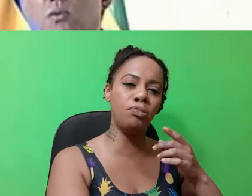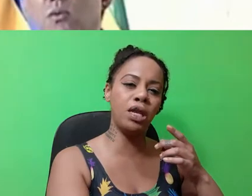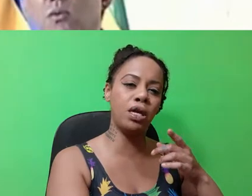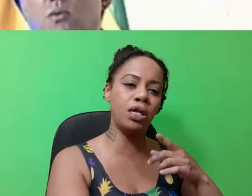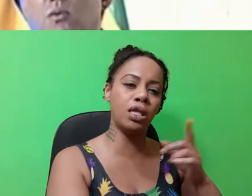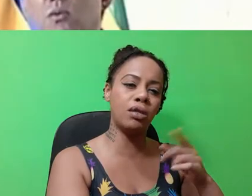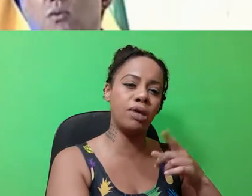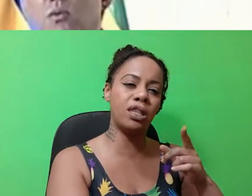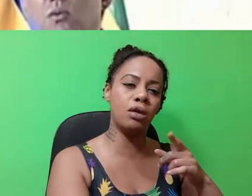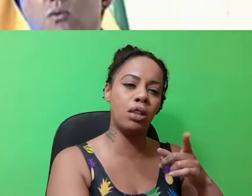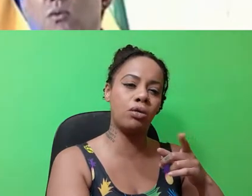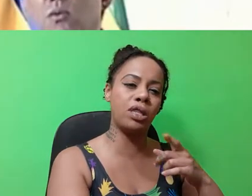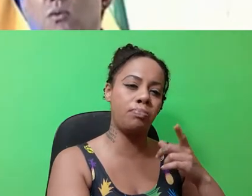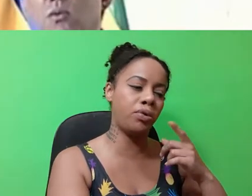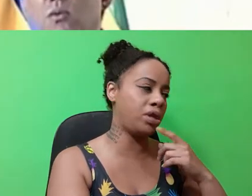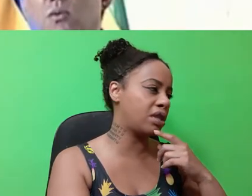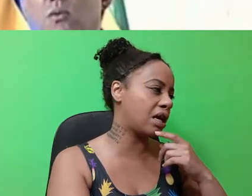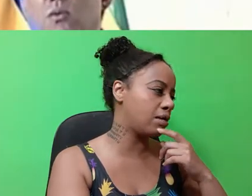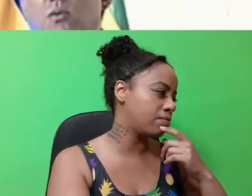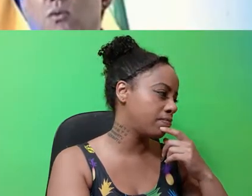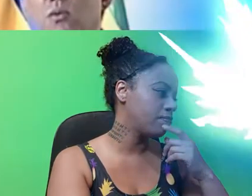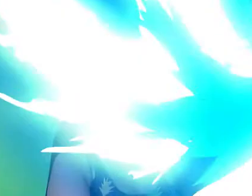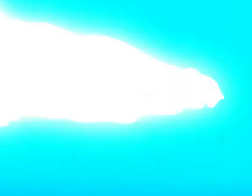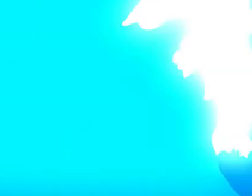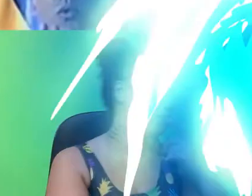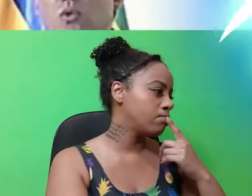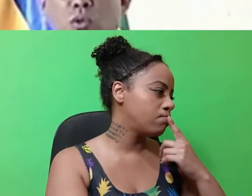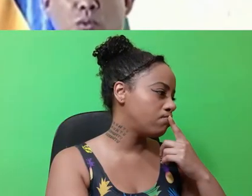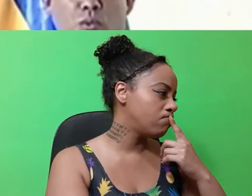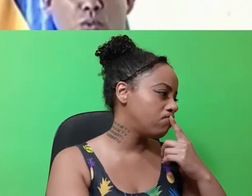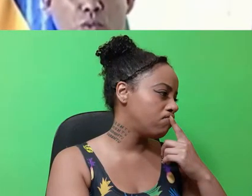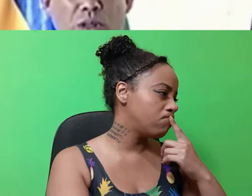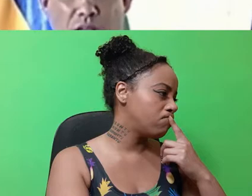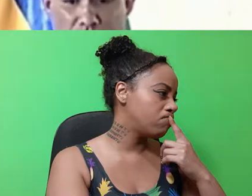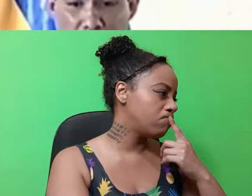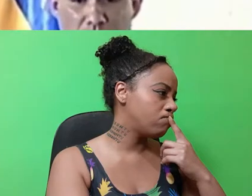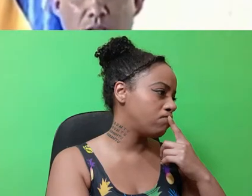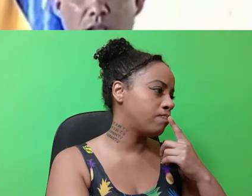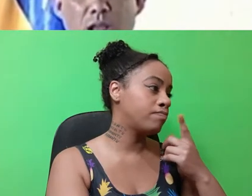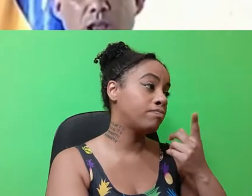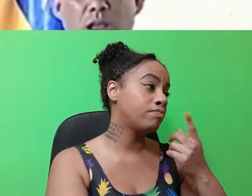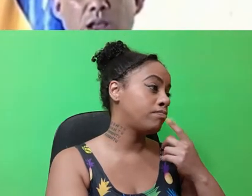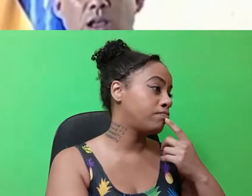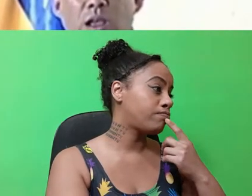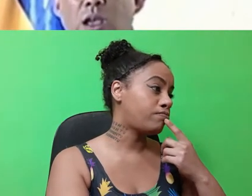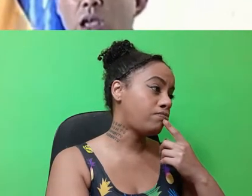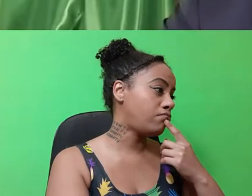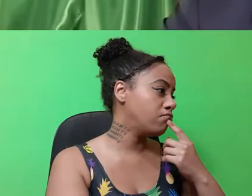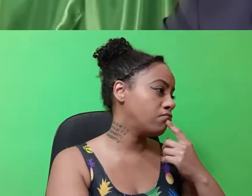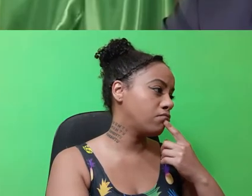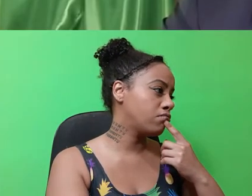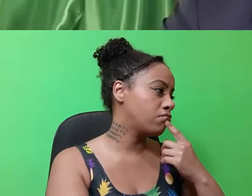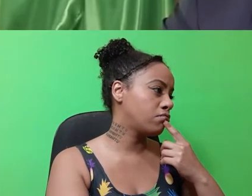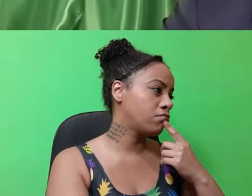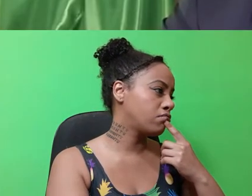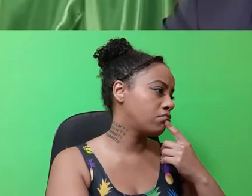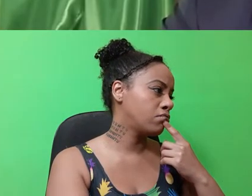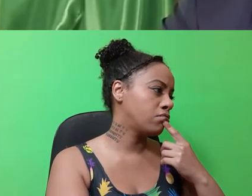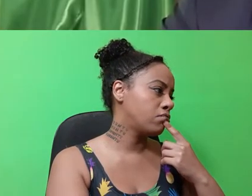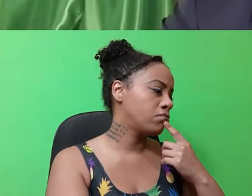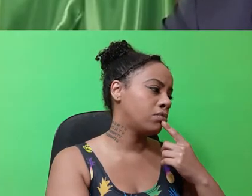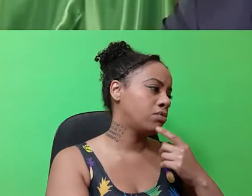Dos irmãos Miranda também saiu logo depois, tá? Isso faz de nós um páreo internacional, então que sejamos esse páreo.